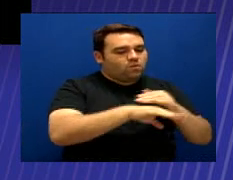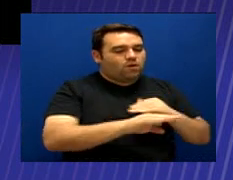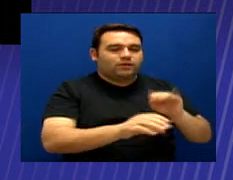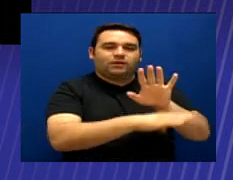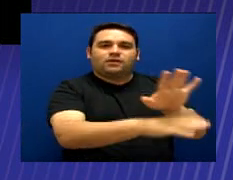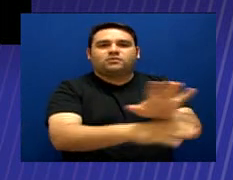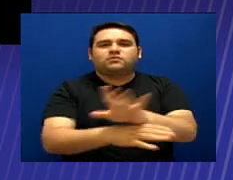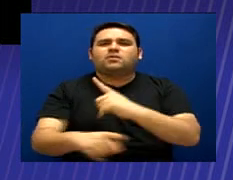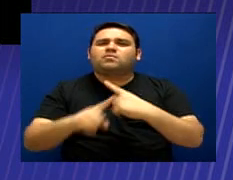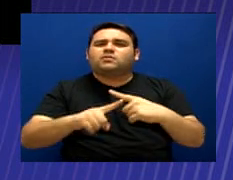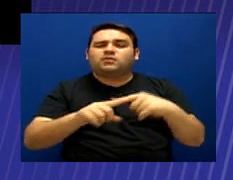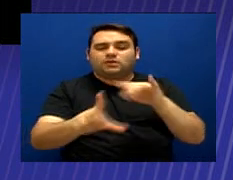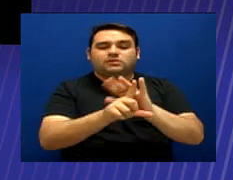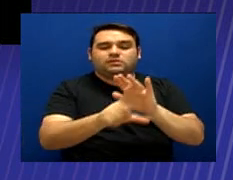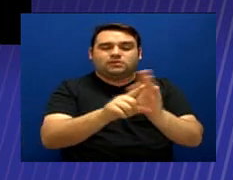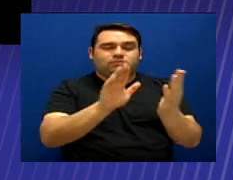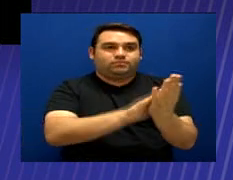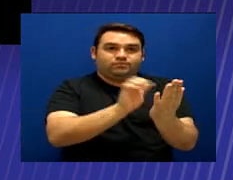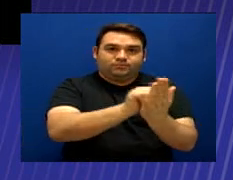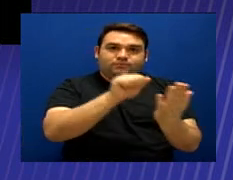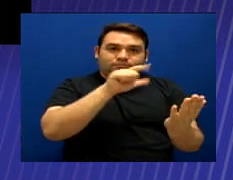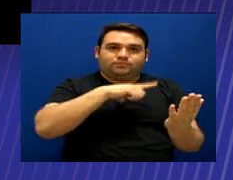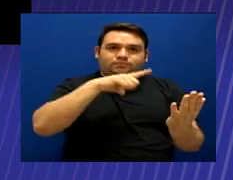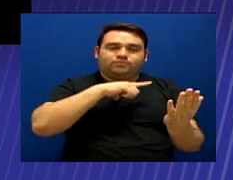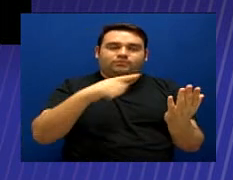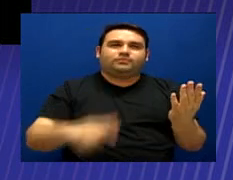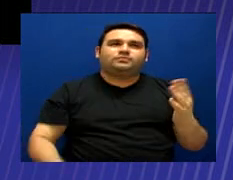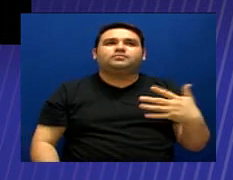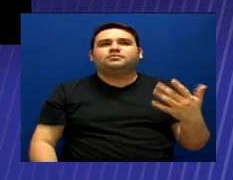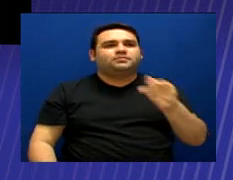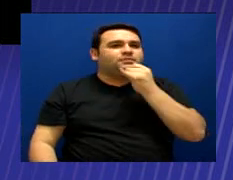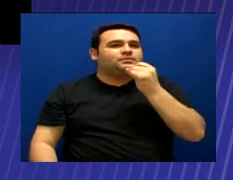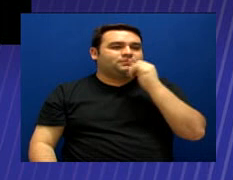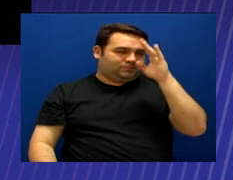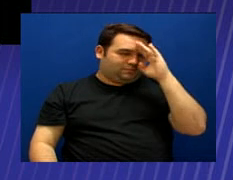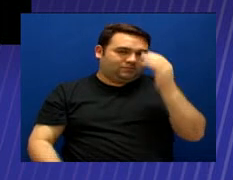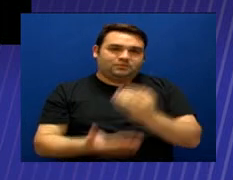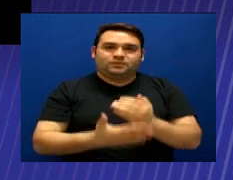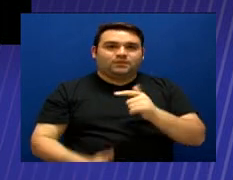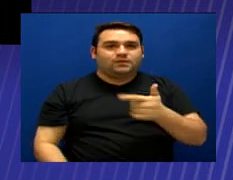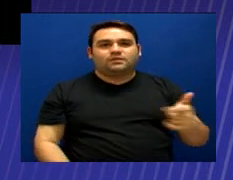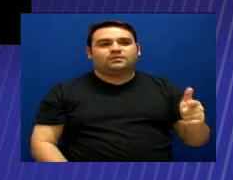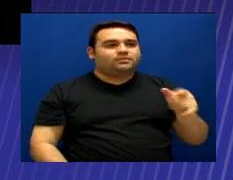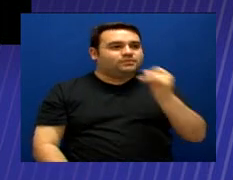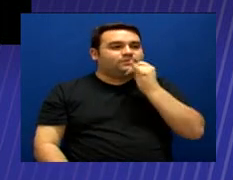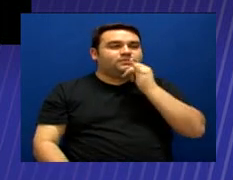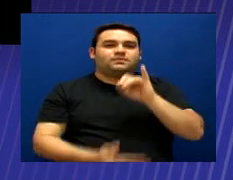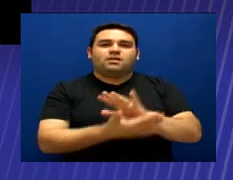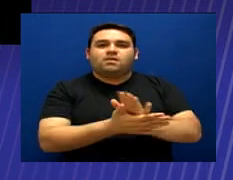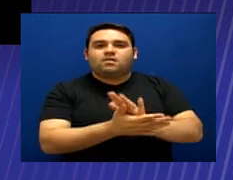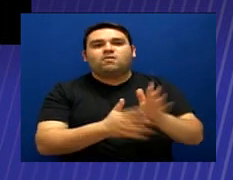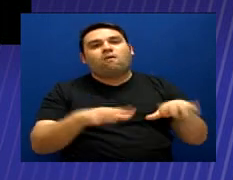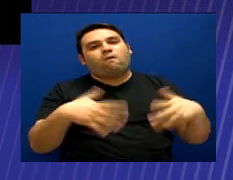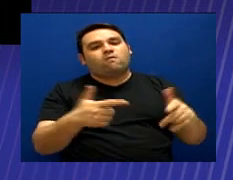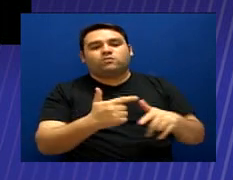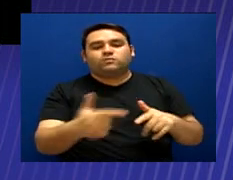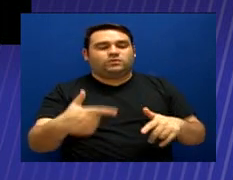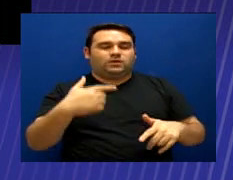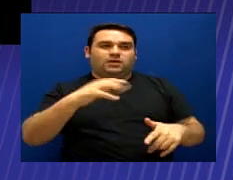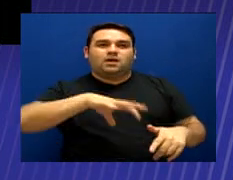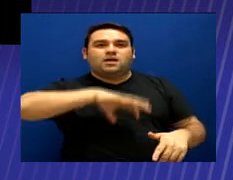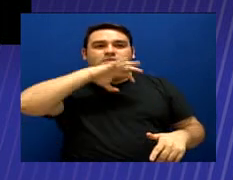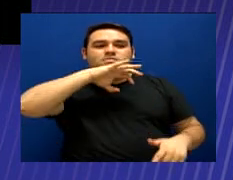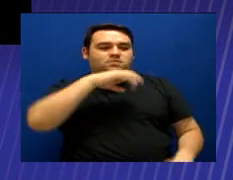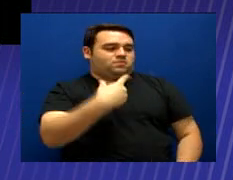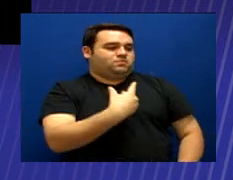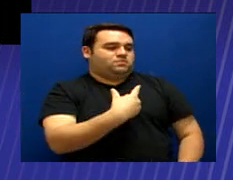a aplicação de multas quando descumpridas. Então, no caso de maus tratos, no caso de não haver microchipagem no